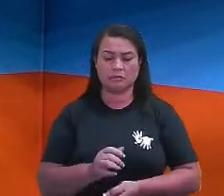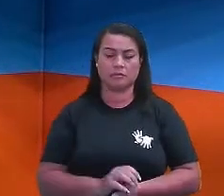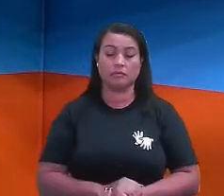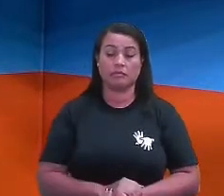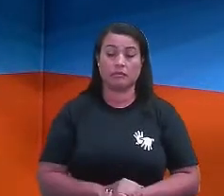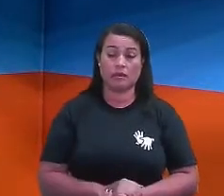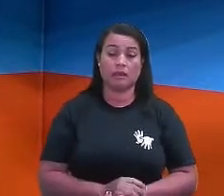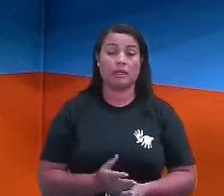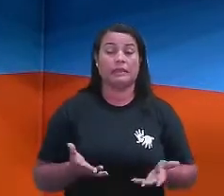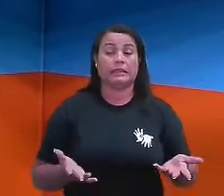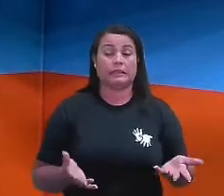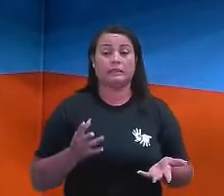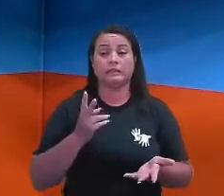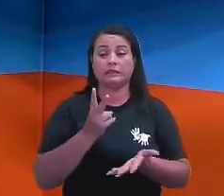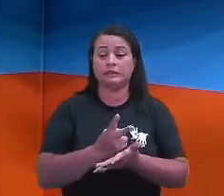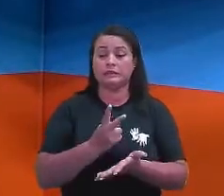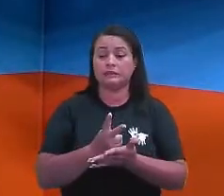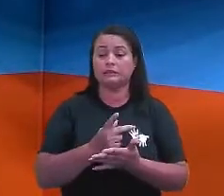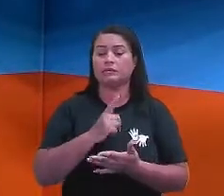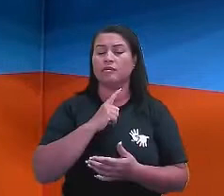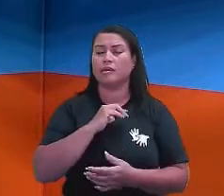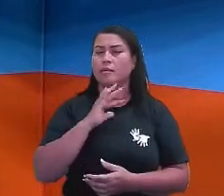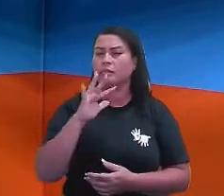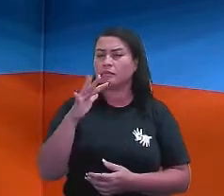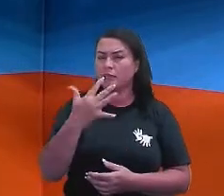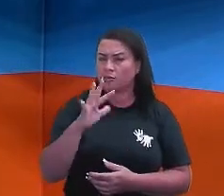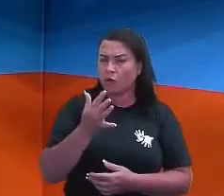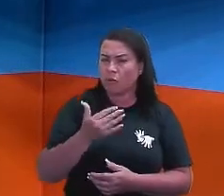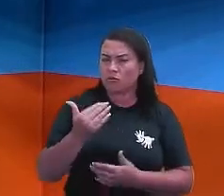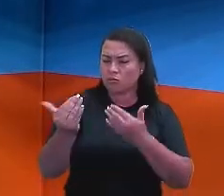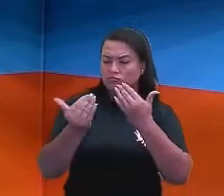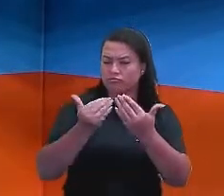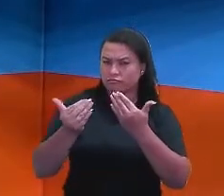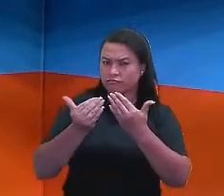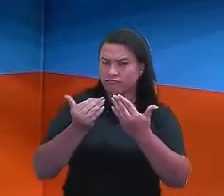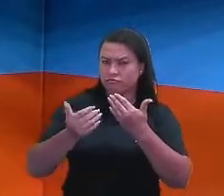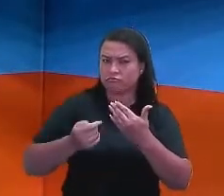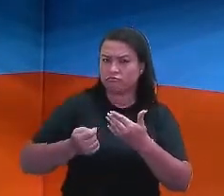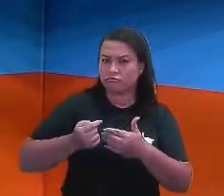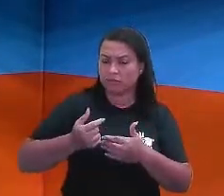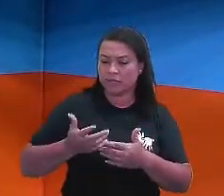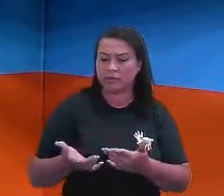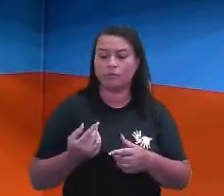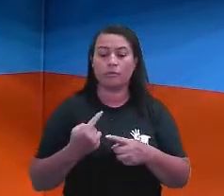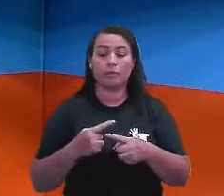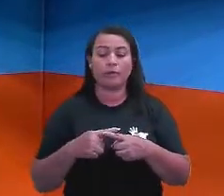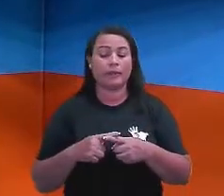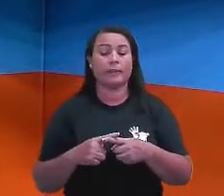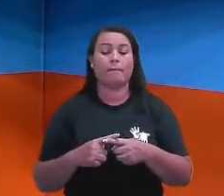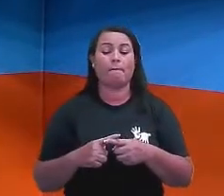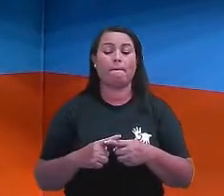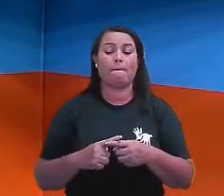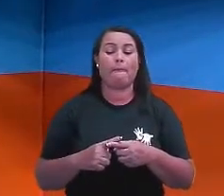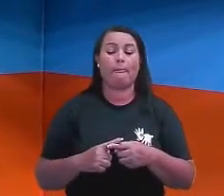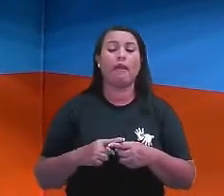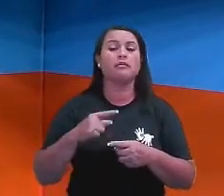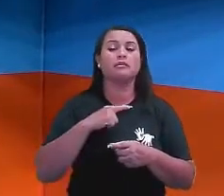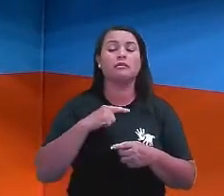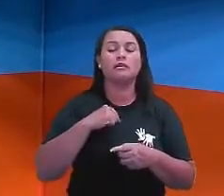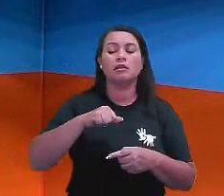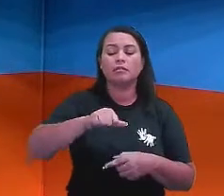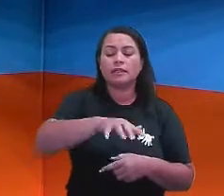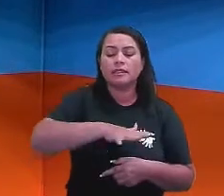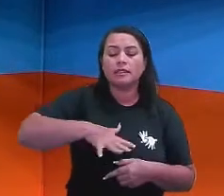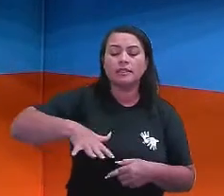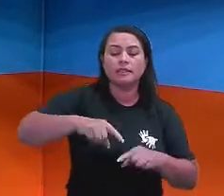aproximadamente, tá? Sempre eu estou colocando aqui aproximadamente, porque lembrem-se que eu trouxe aí as medidas diárias de